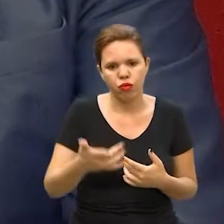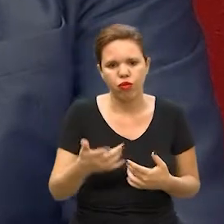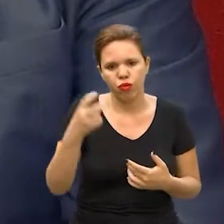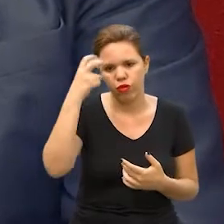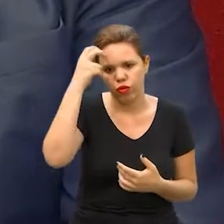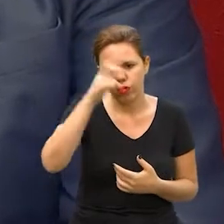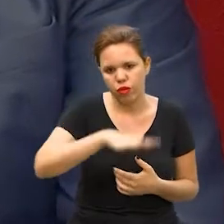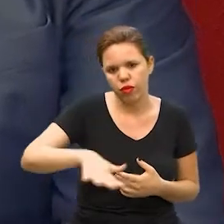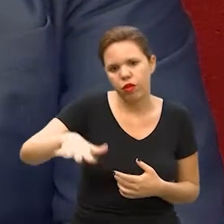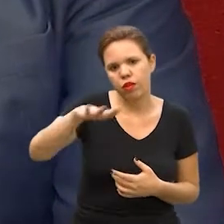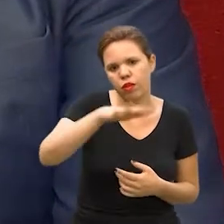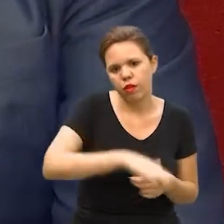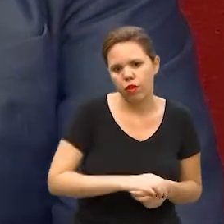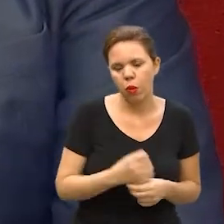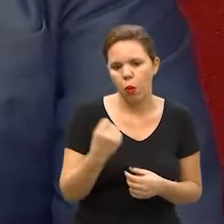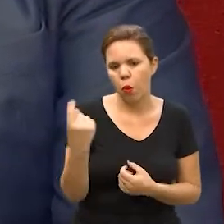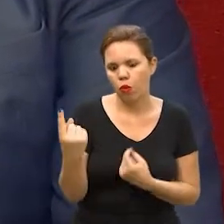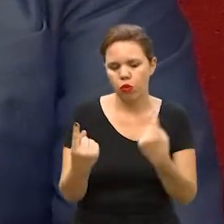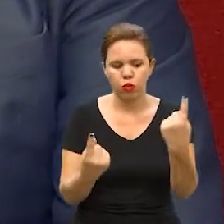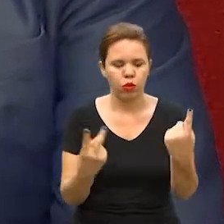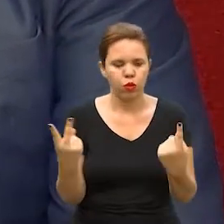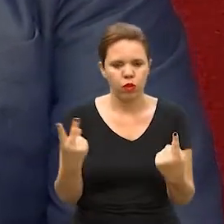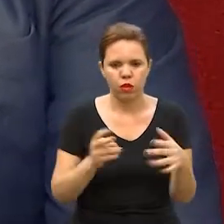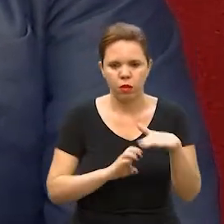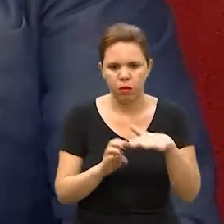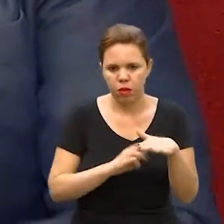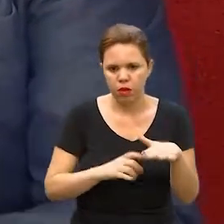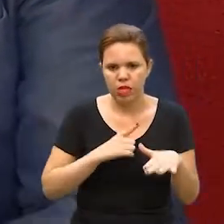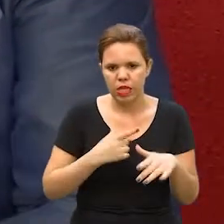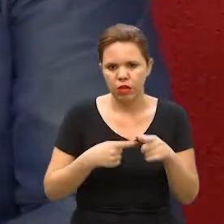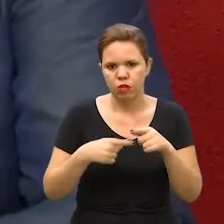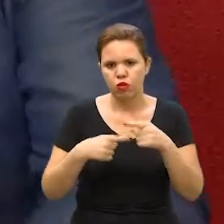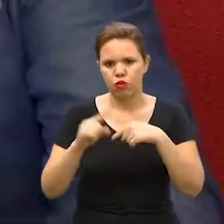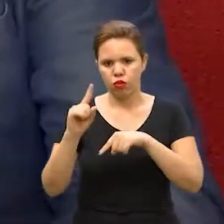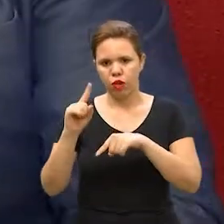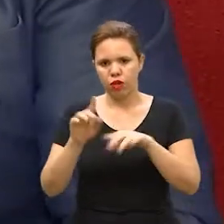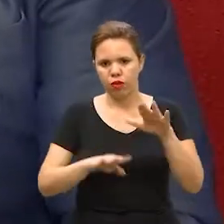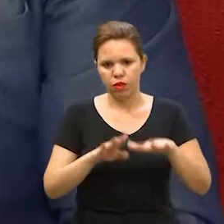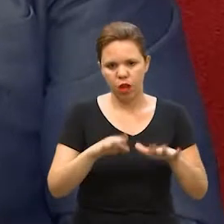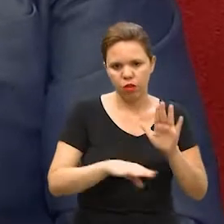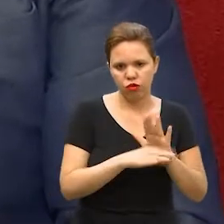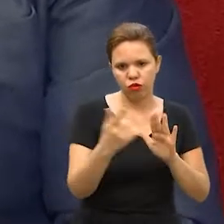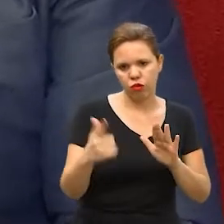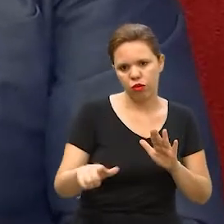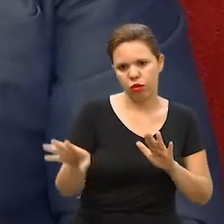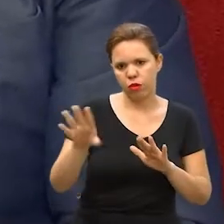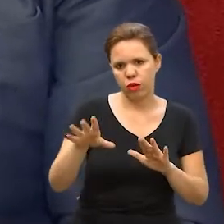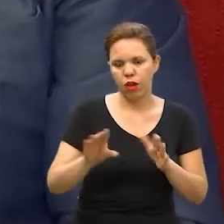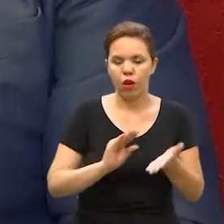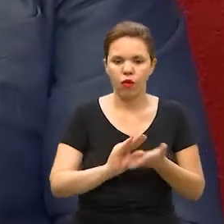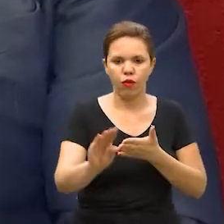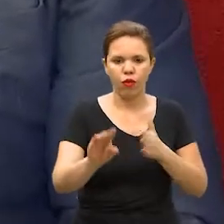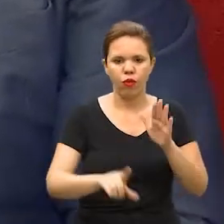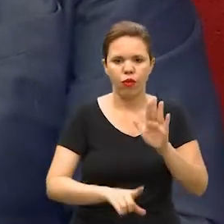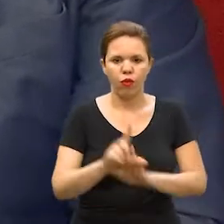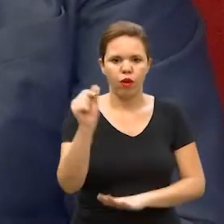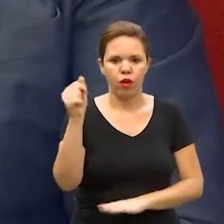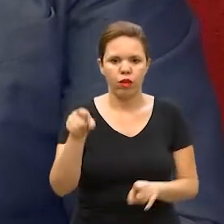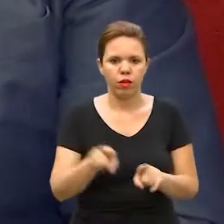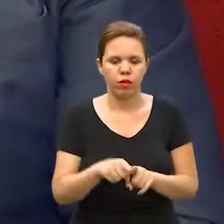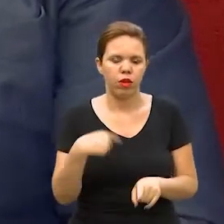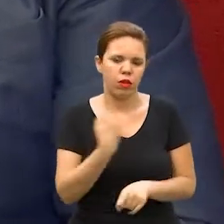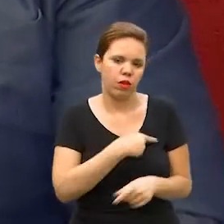áreas, que às vezes 1 ou 2 empresas que têm muito sucesso acabam colaborando muito com esse faturamento. Além disso, a